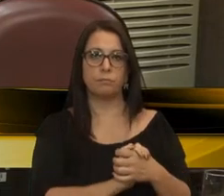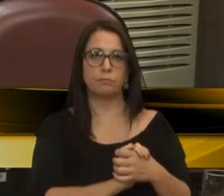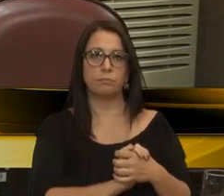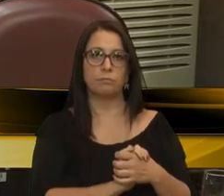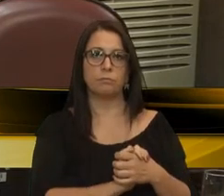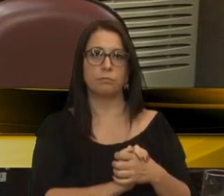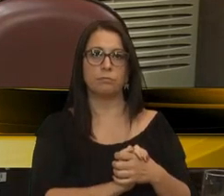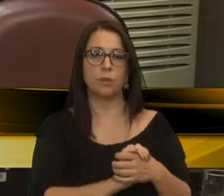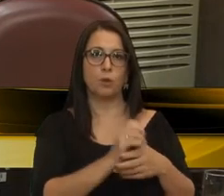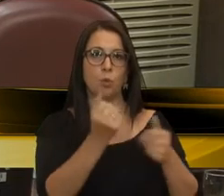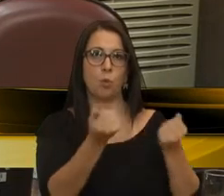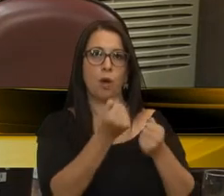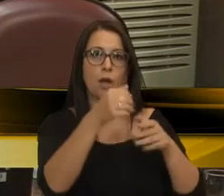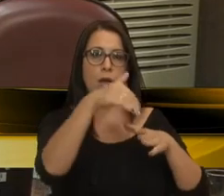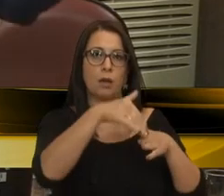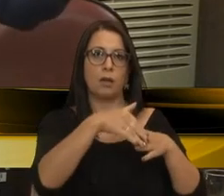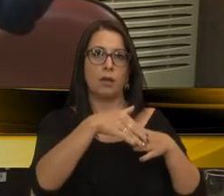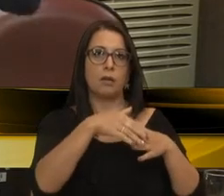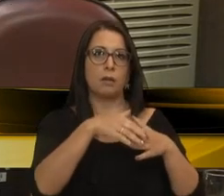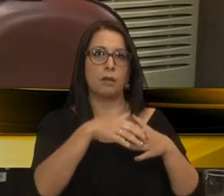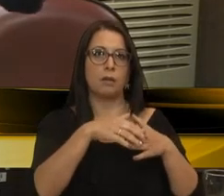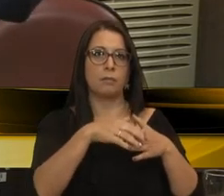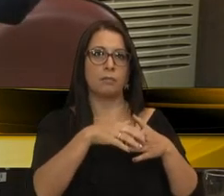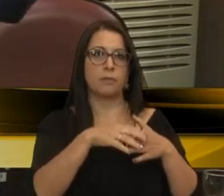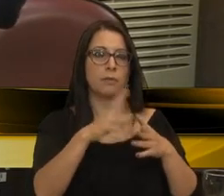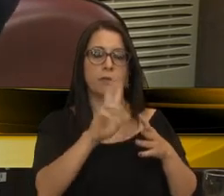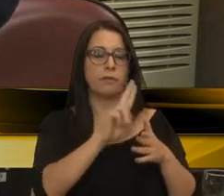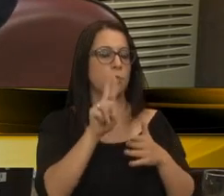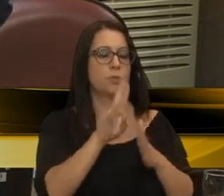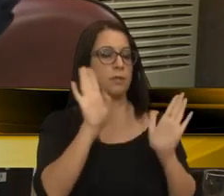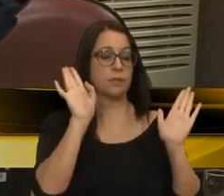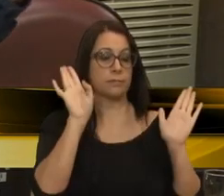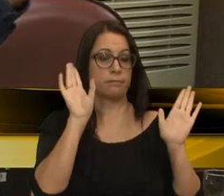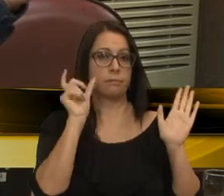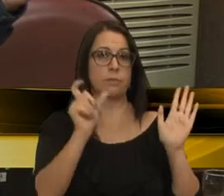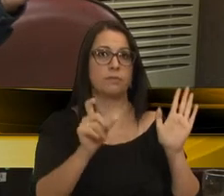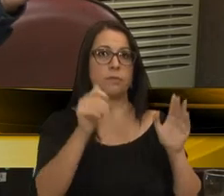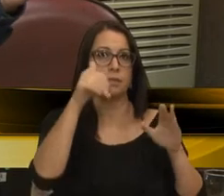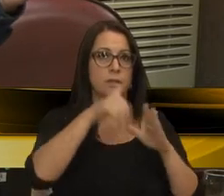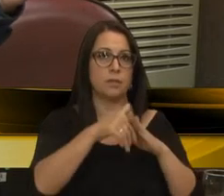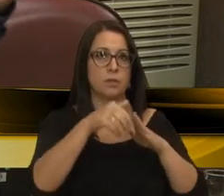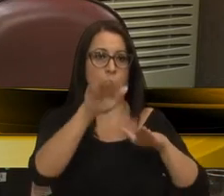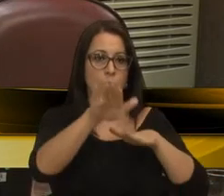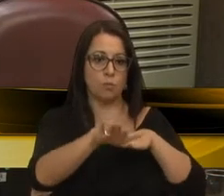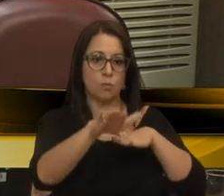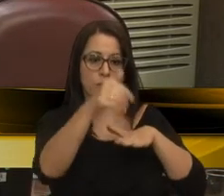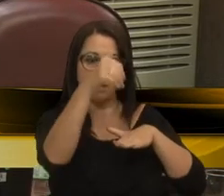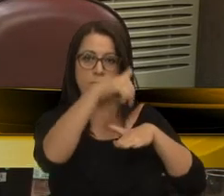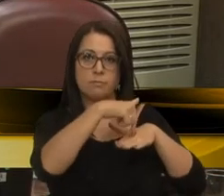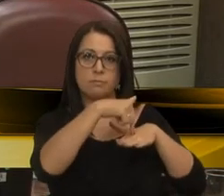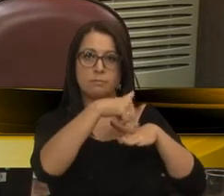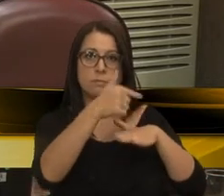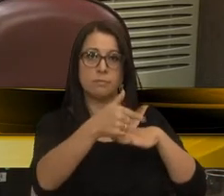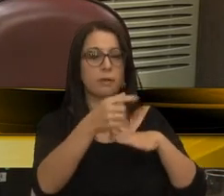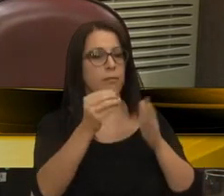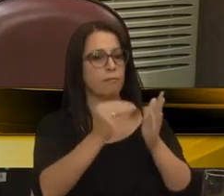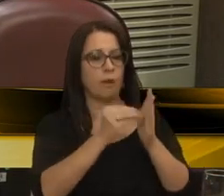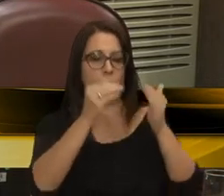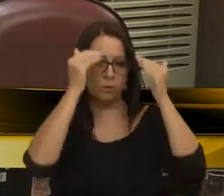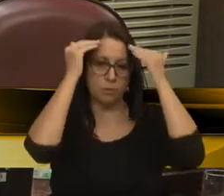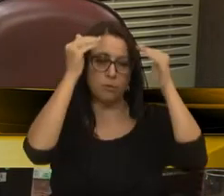jogaram elas dentro de um carro alegórico. Elas ficaram lá tudo vereador. Né, dentro de um carro alegórico. Olha, uma falta de respeito